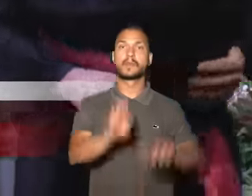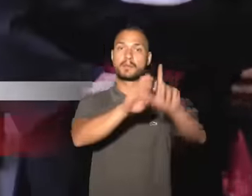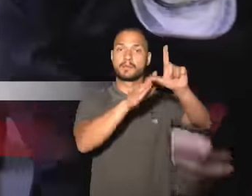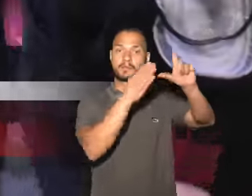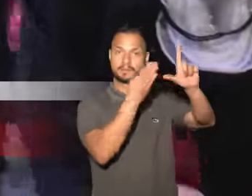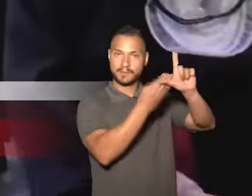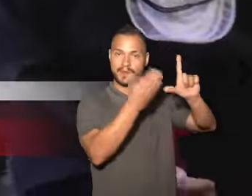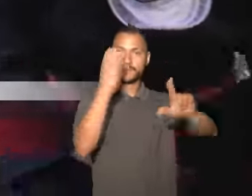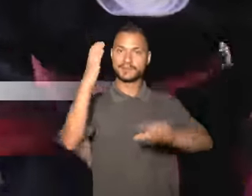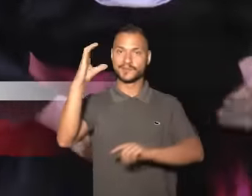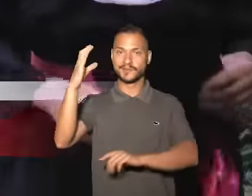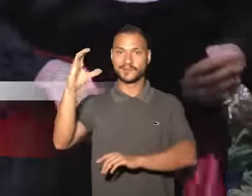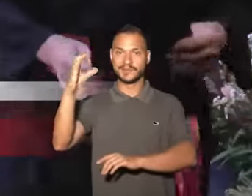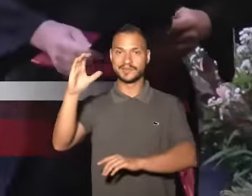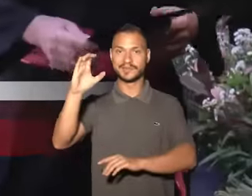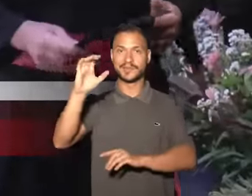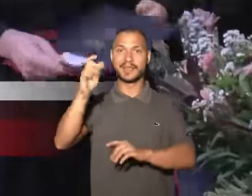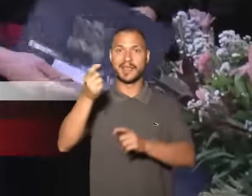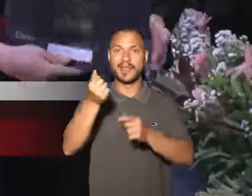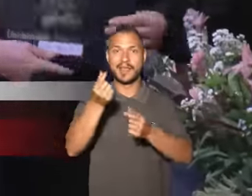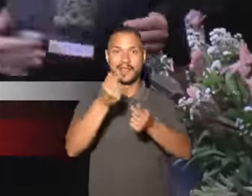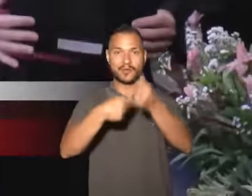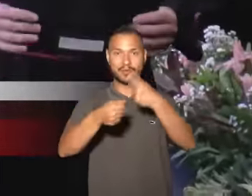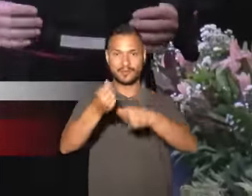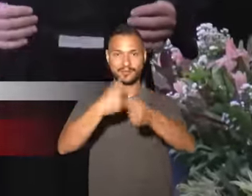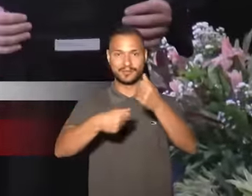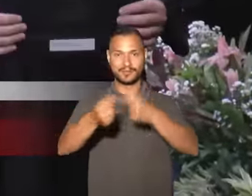Bacharéis em Ciências Econômicas.